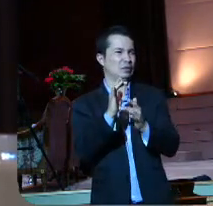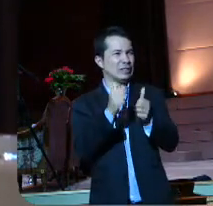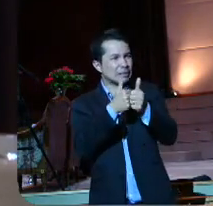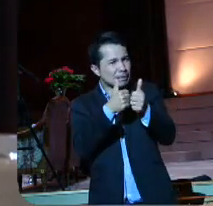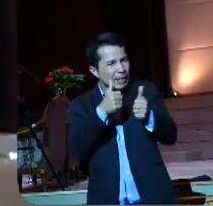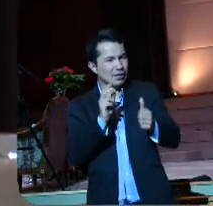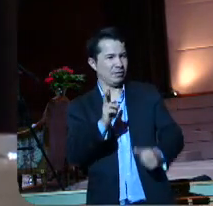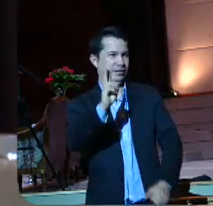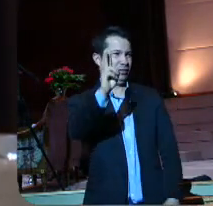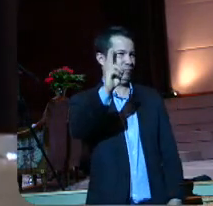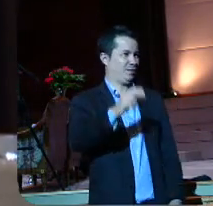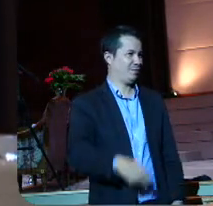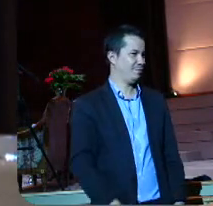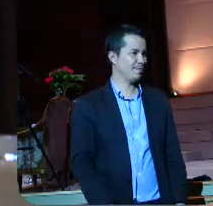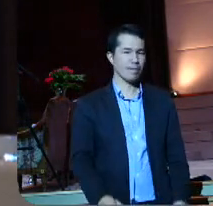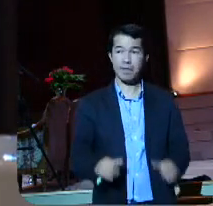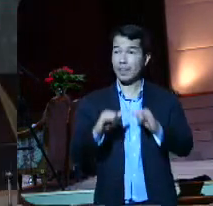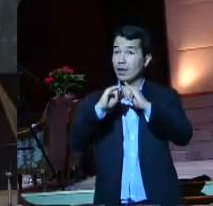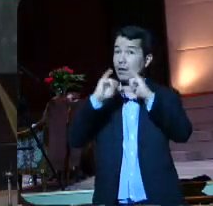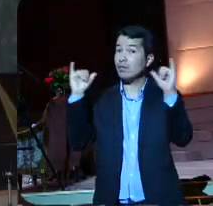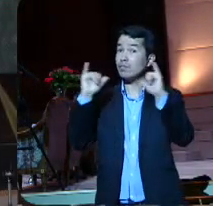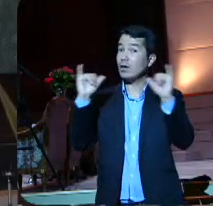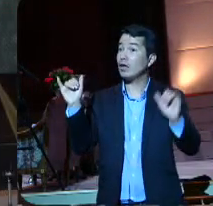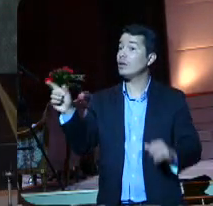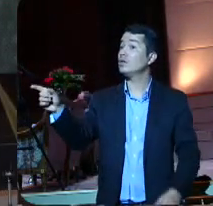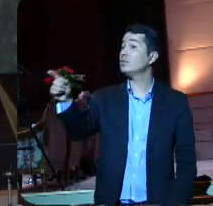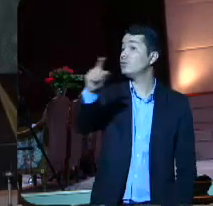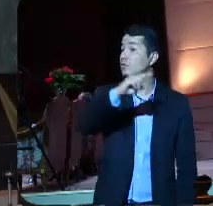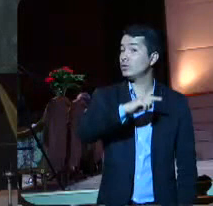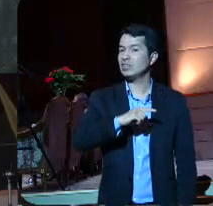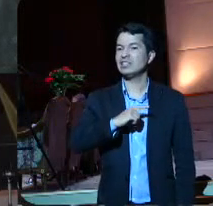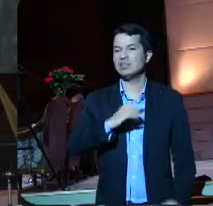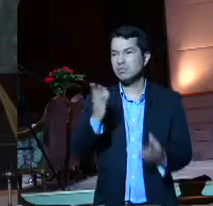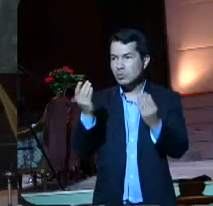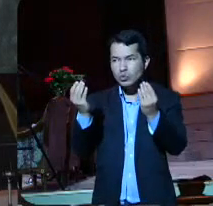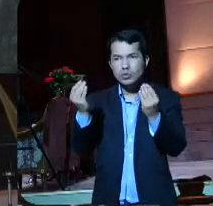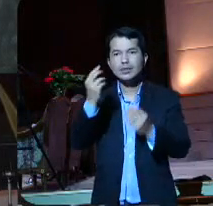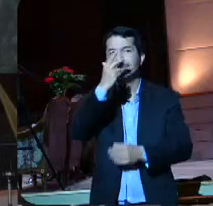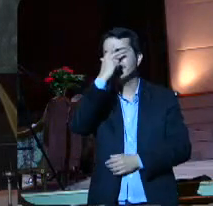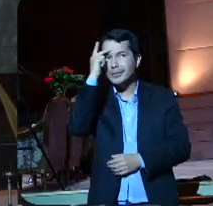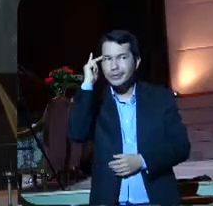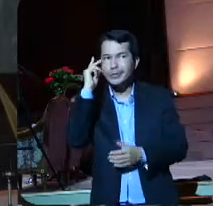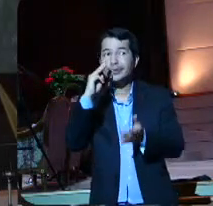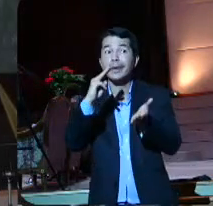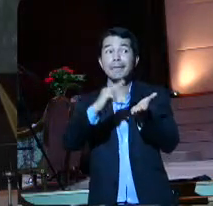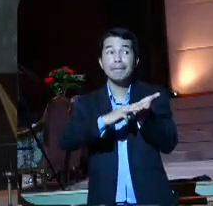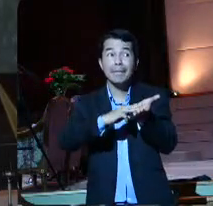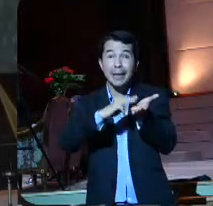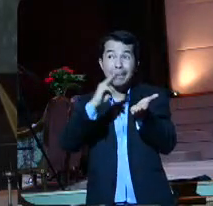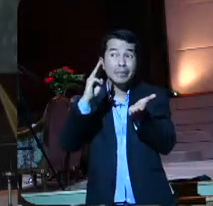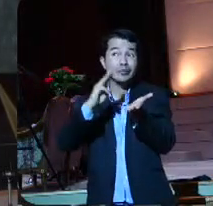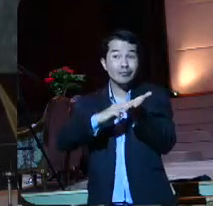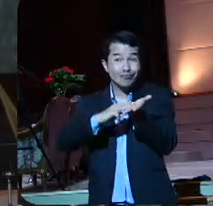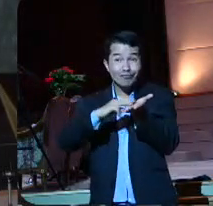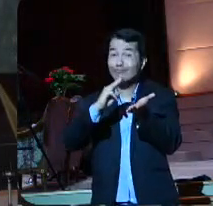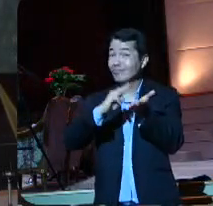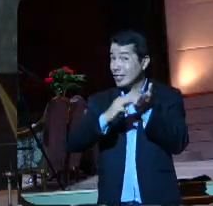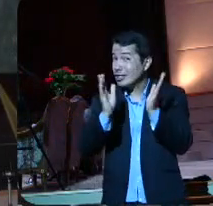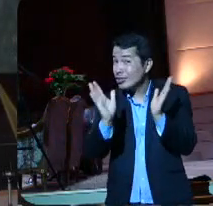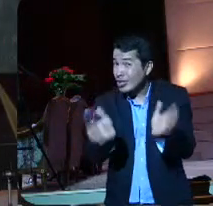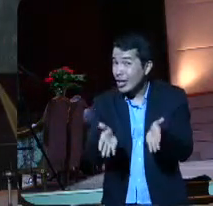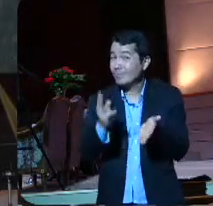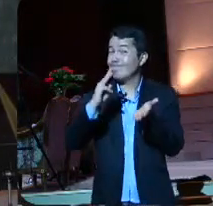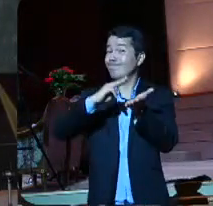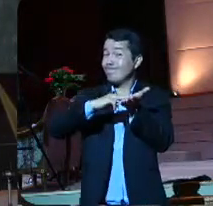Tem muita gente que frequenta uma igreja e só segue Jesus de longe, e não tem coragem de se comprometer através